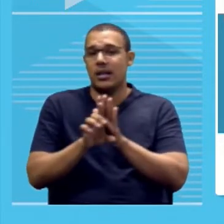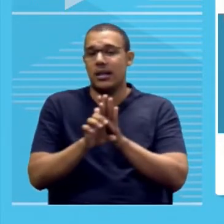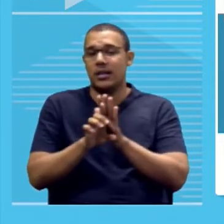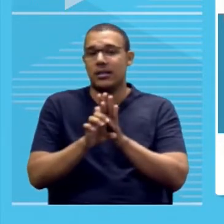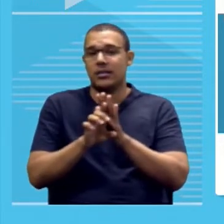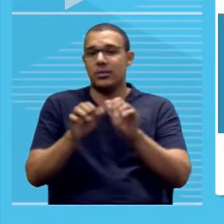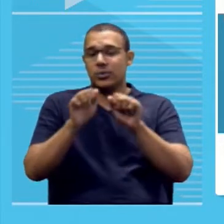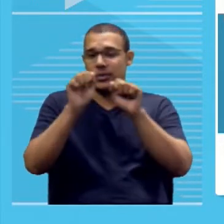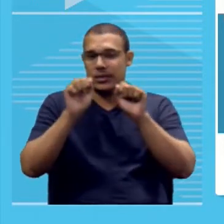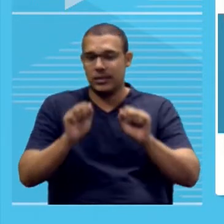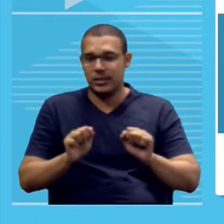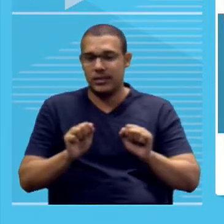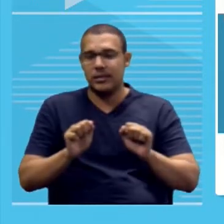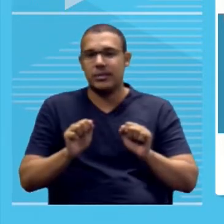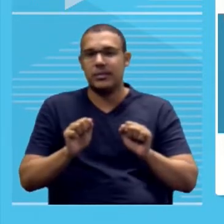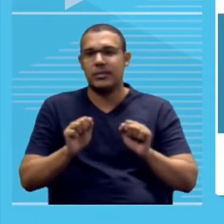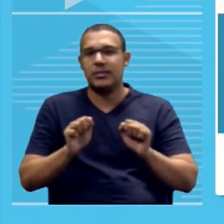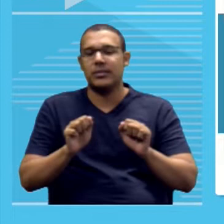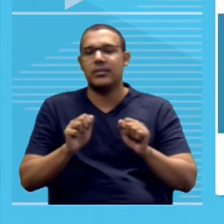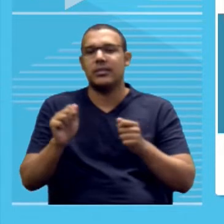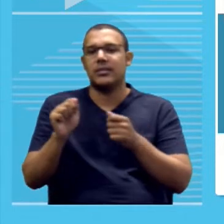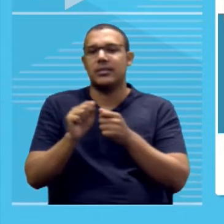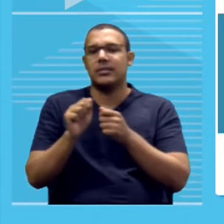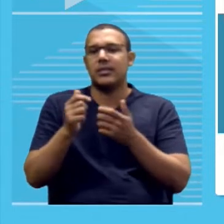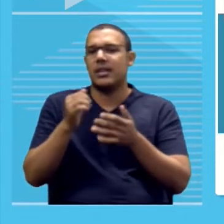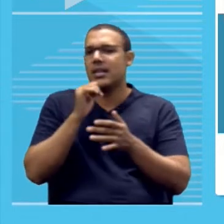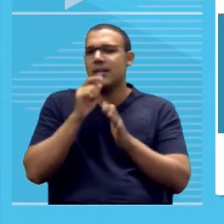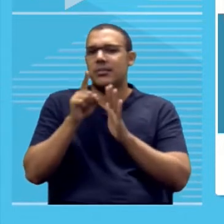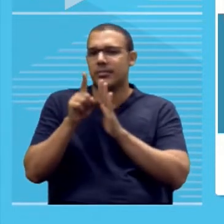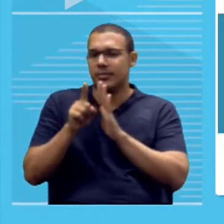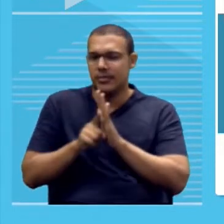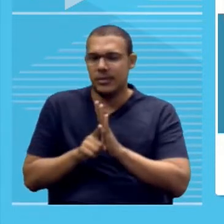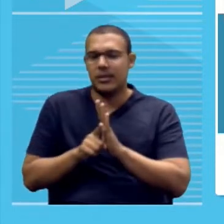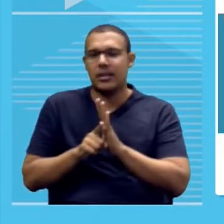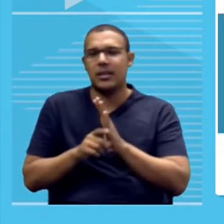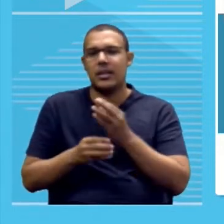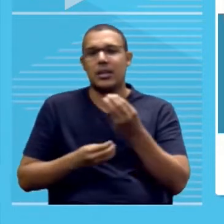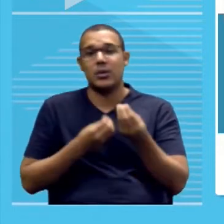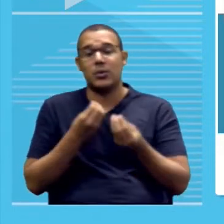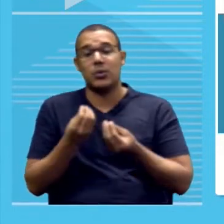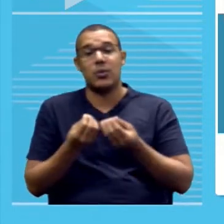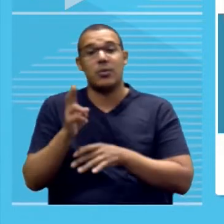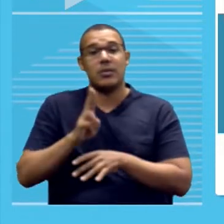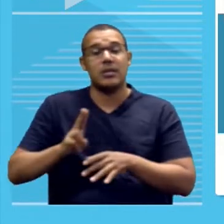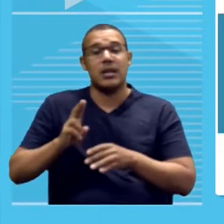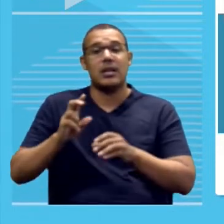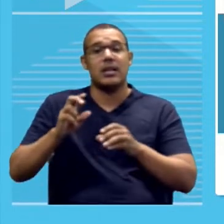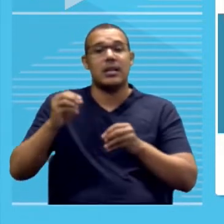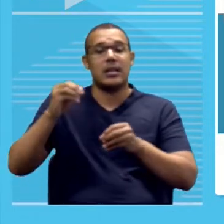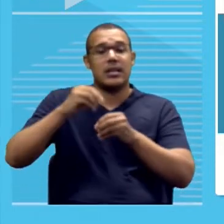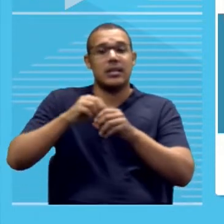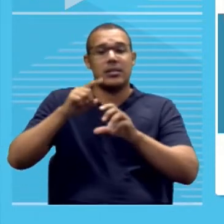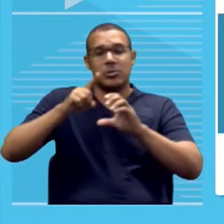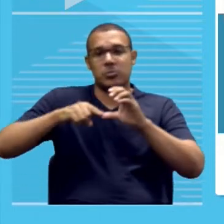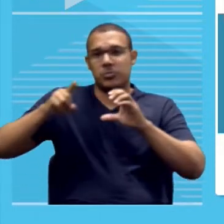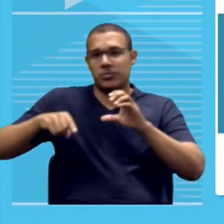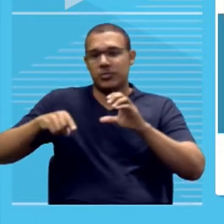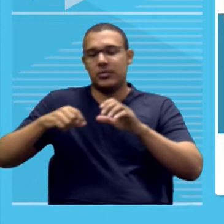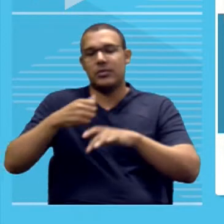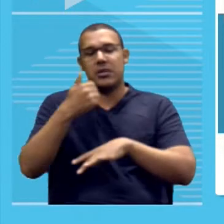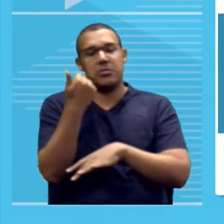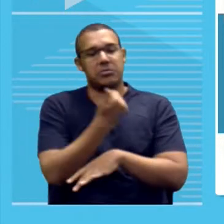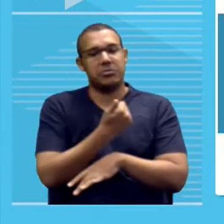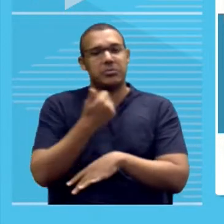sistema de realização de questão, de como é que a gente vai comportar isso dentro de um circuito, quando tiver um,